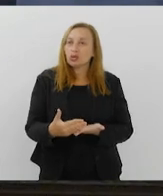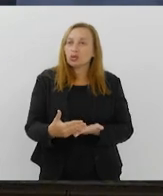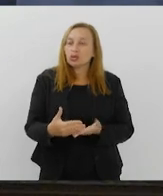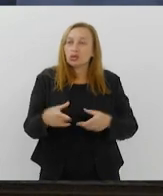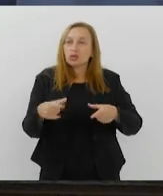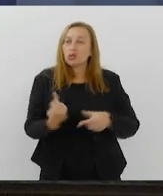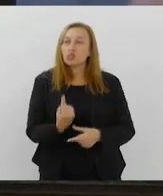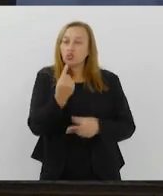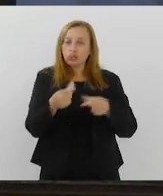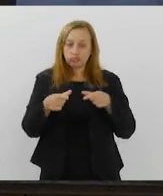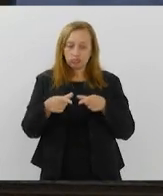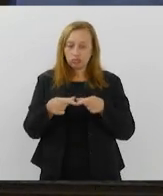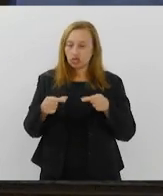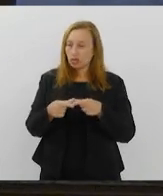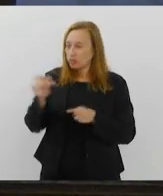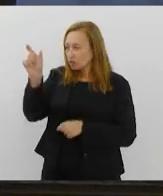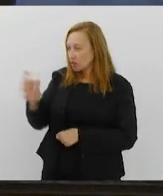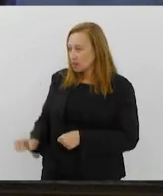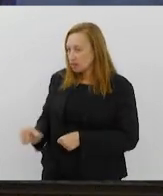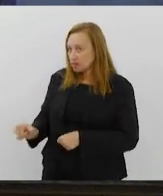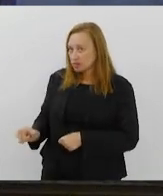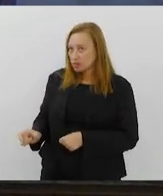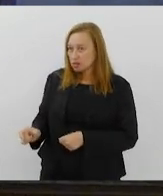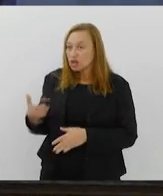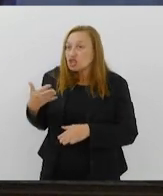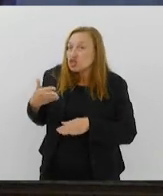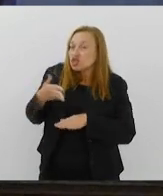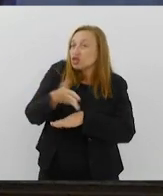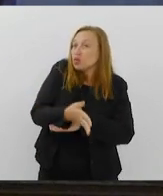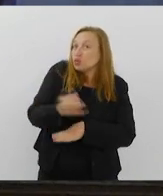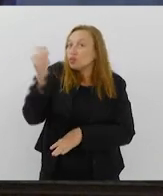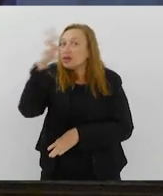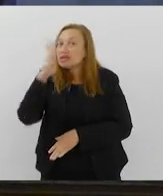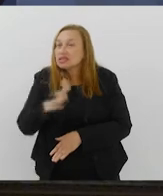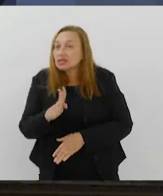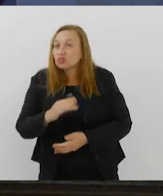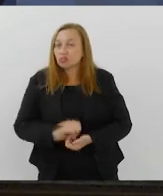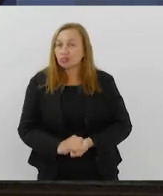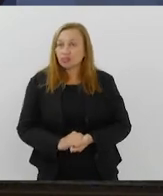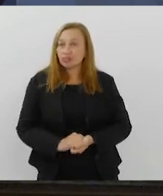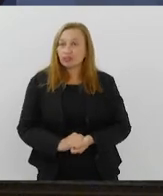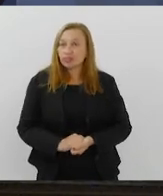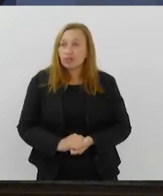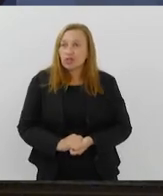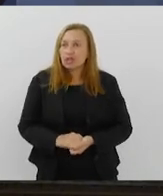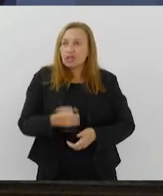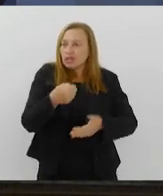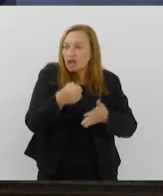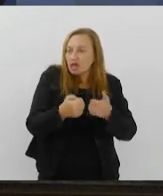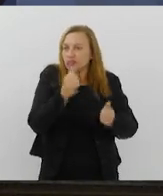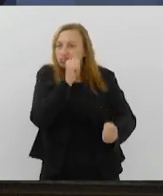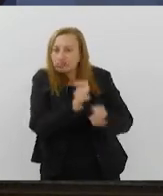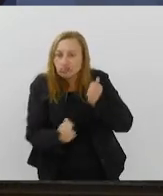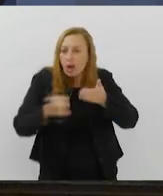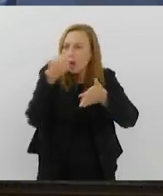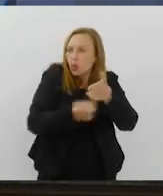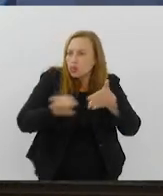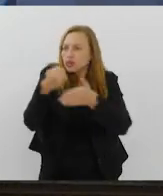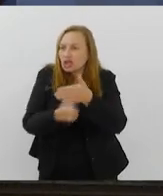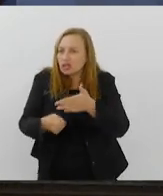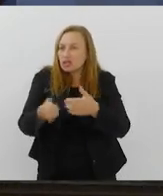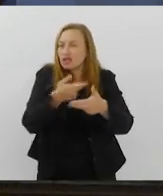japonês que chegou no Brasil e saiu lutando aí pelo Brasil e foi